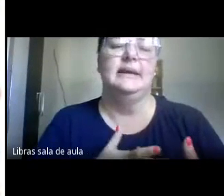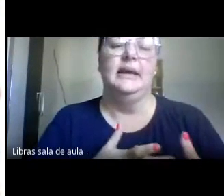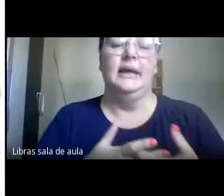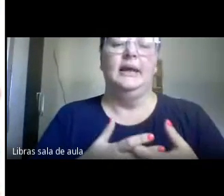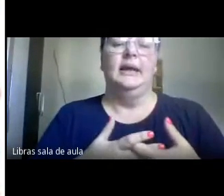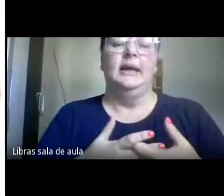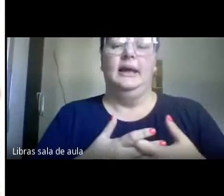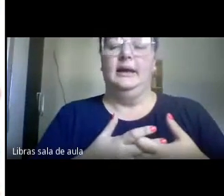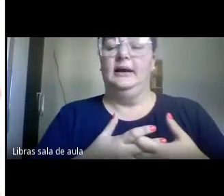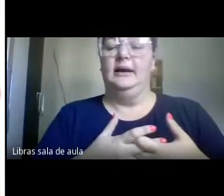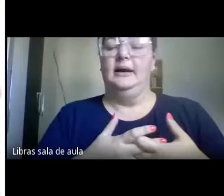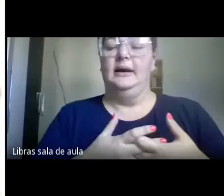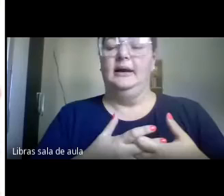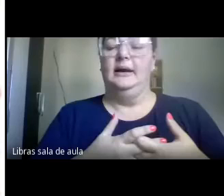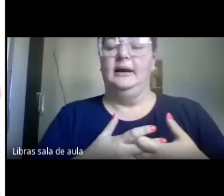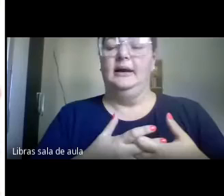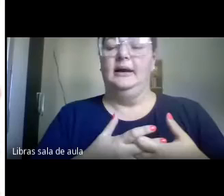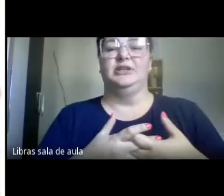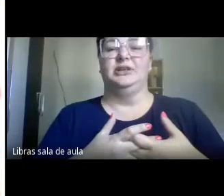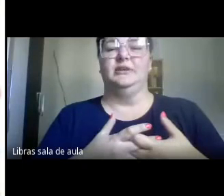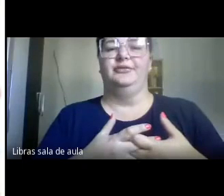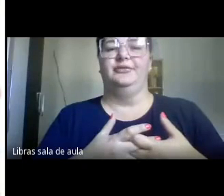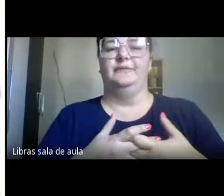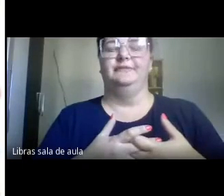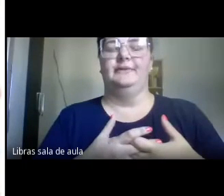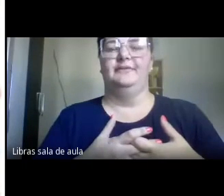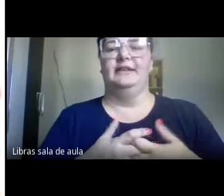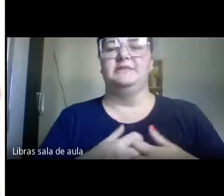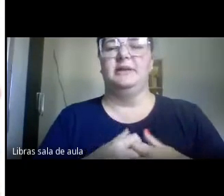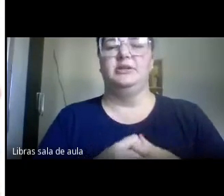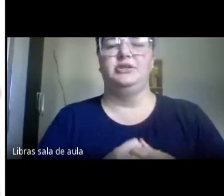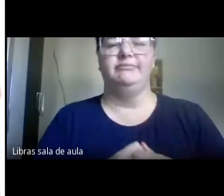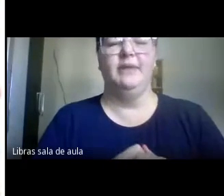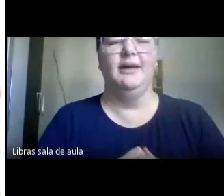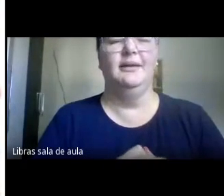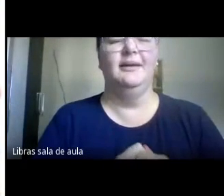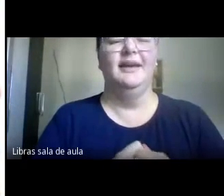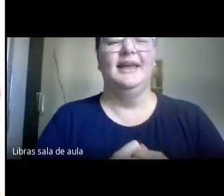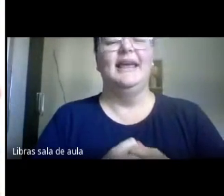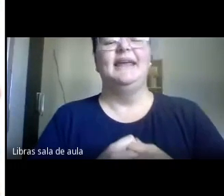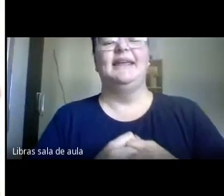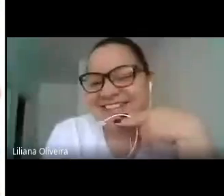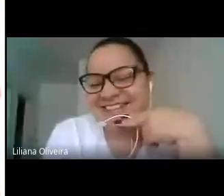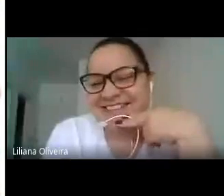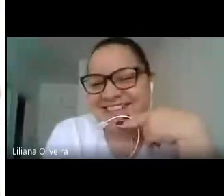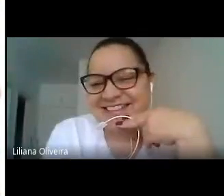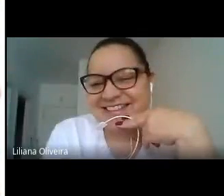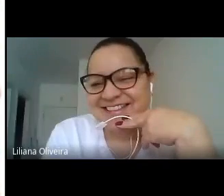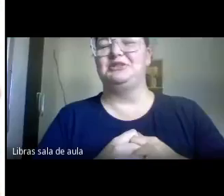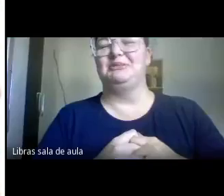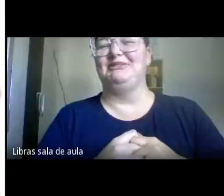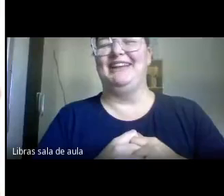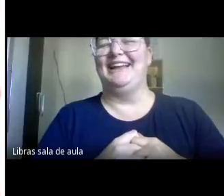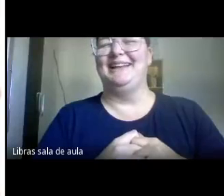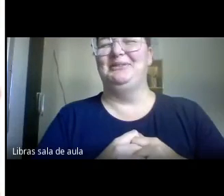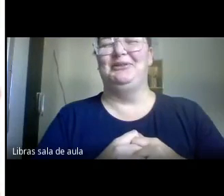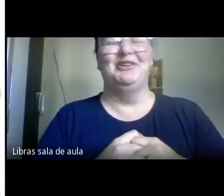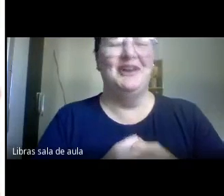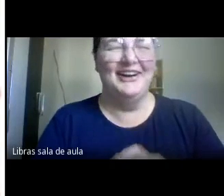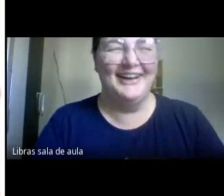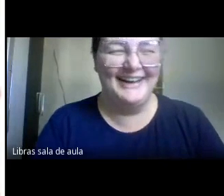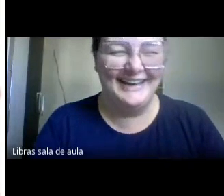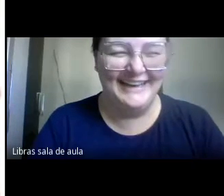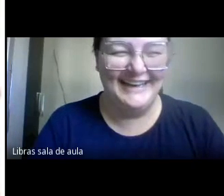famílias. Nosso tempo já está chegando ao fim, infelizmente. E eu não falei tudo que eu tinha para falar de